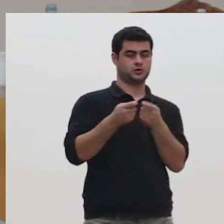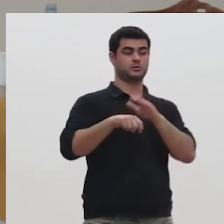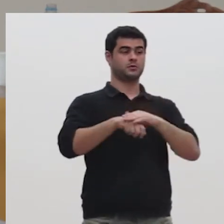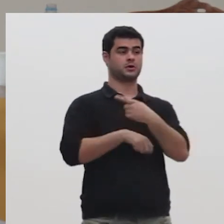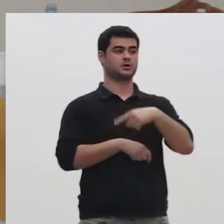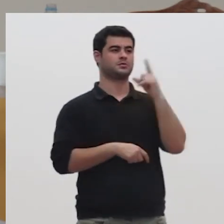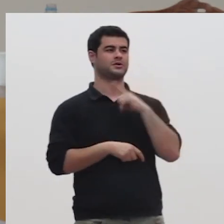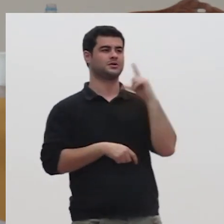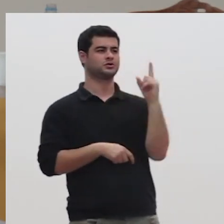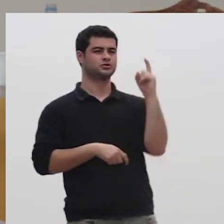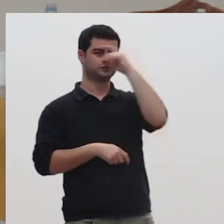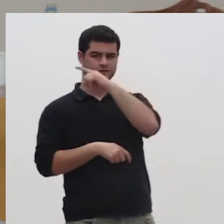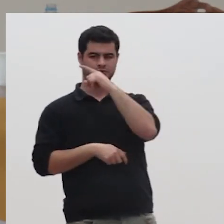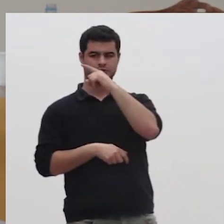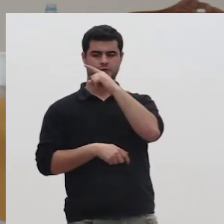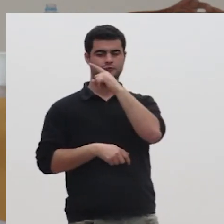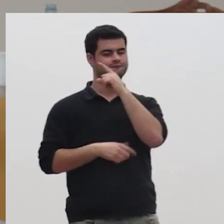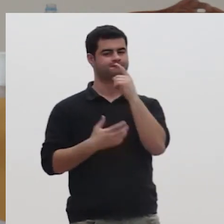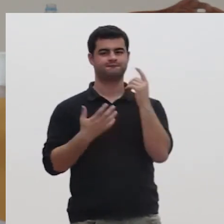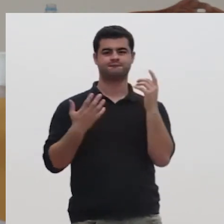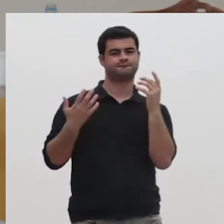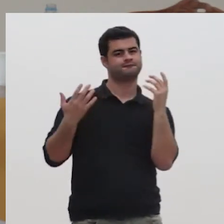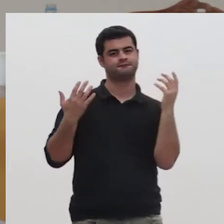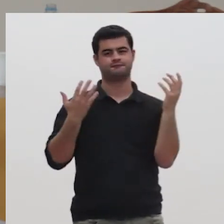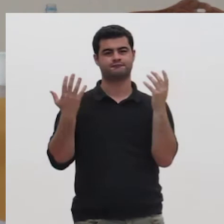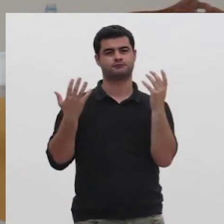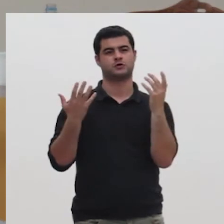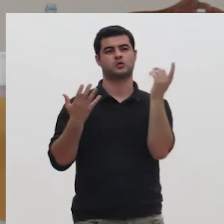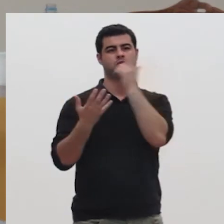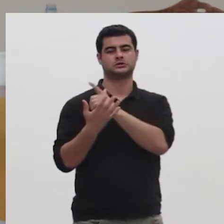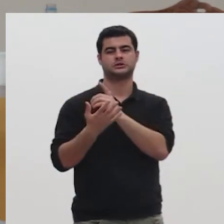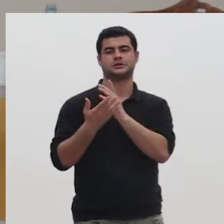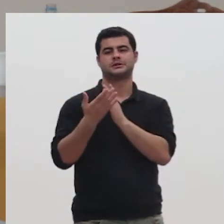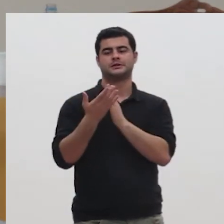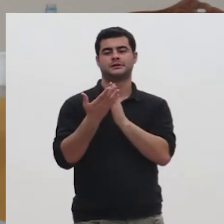têm enfrentado para